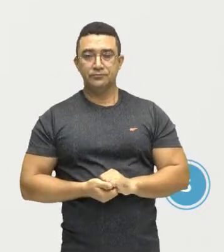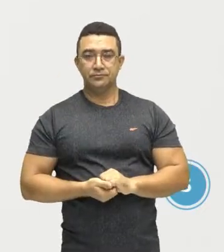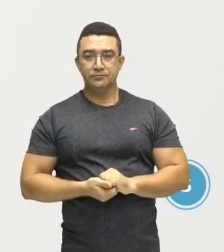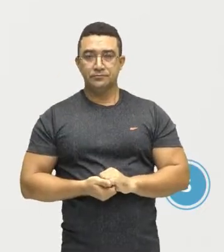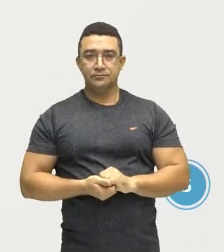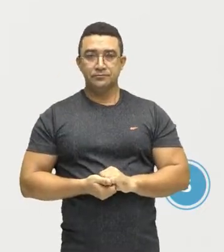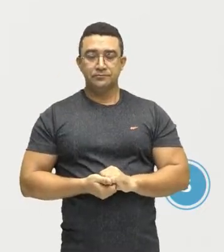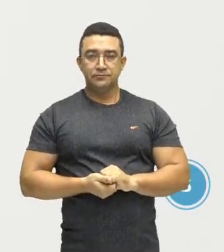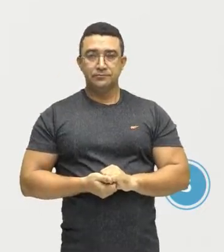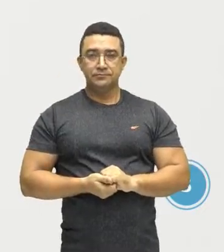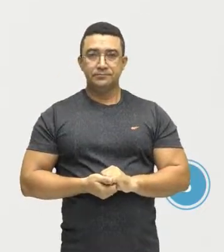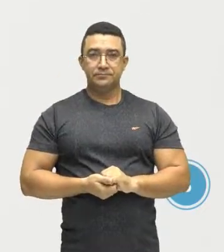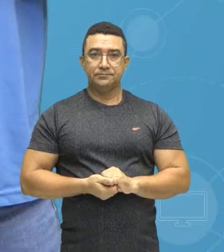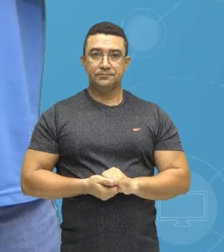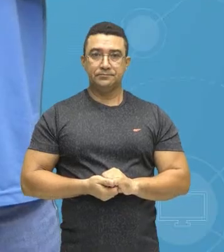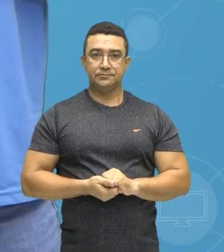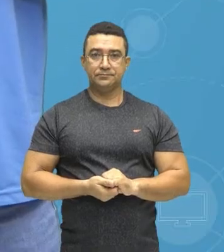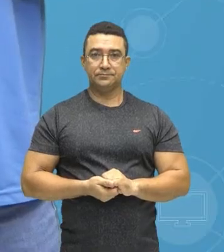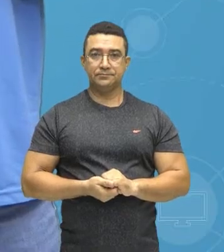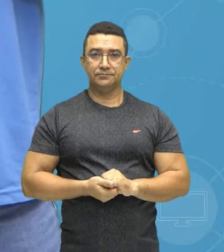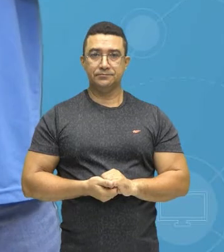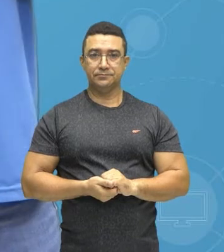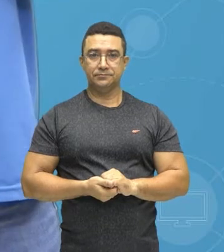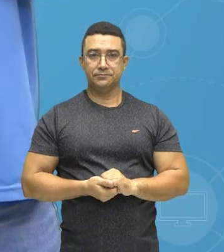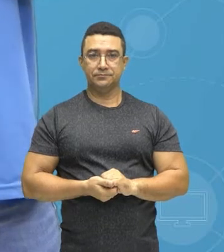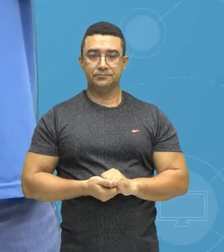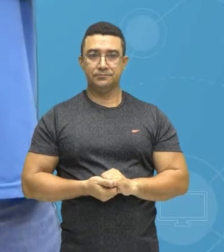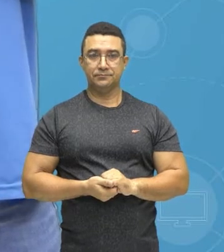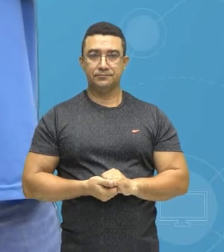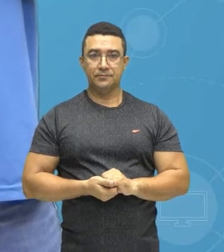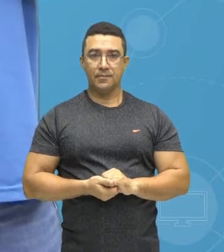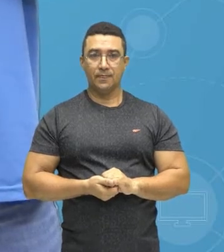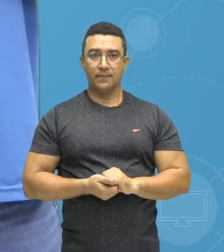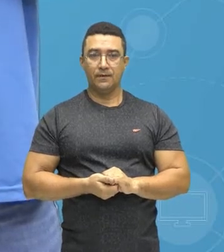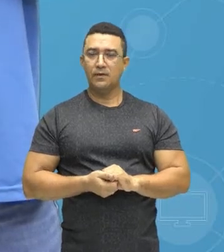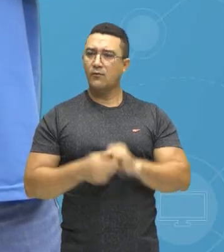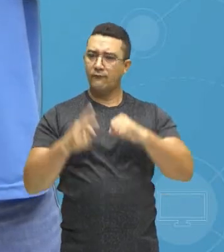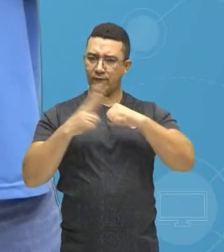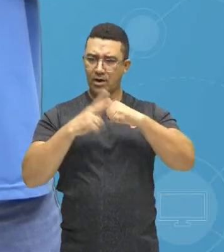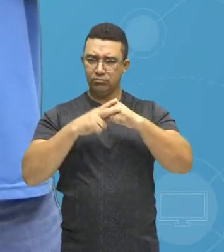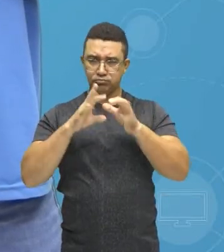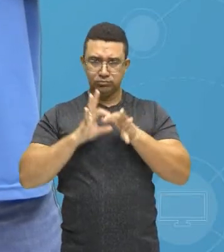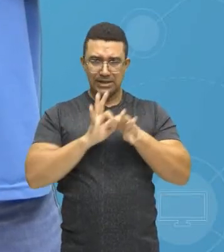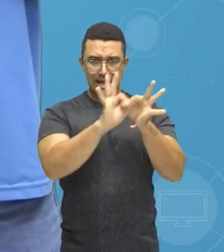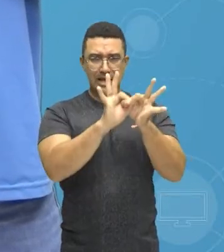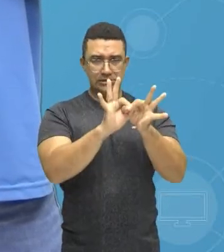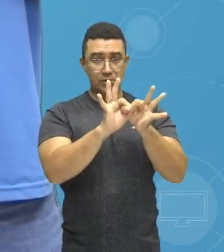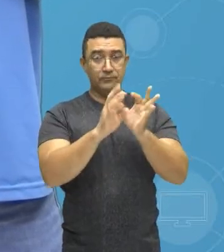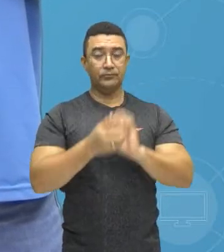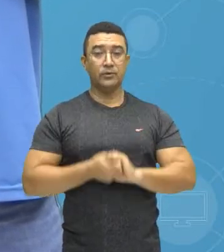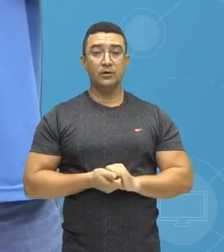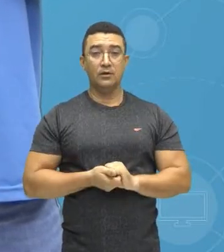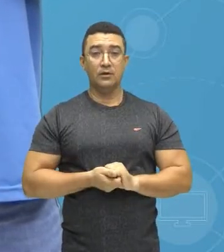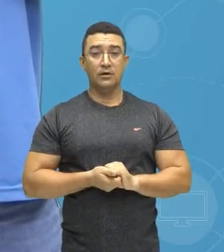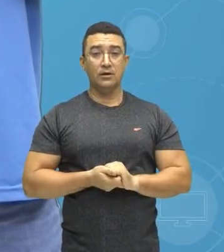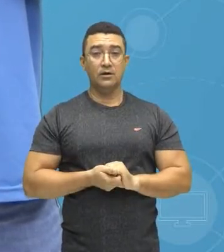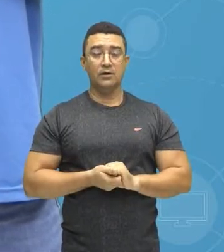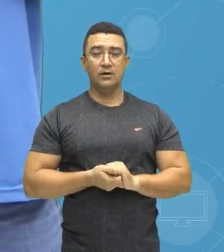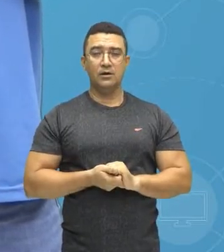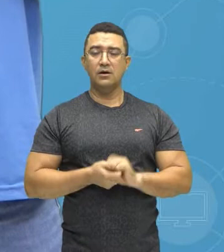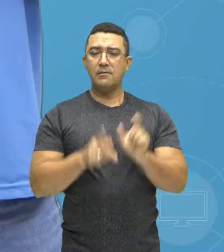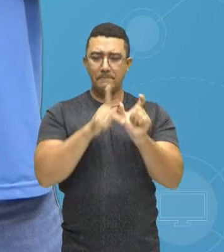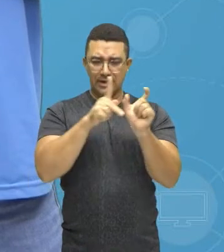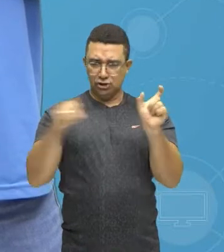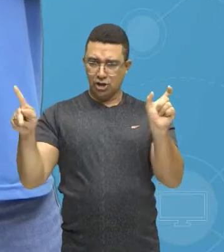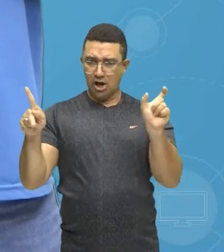Muito bem. Então, olha só aqui ao meu lado. Observe aqui, olha só. Então, verbo de ligação, nos predicados formados com verbos de